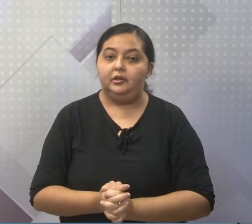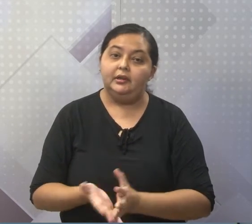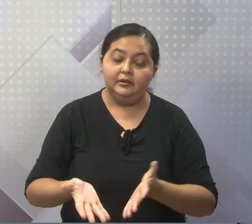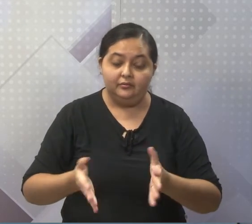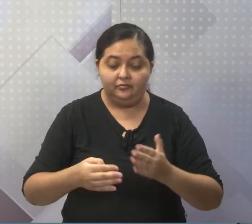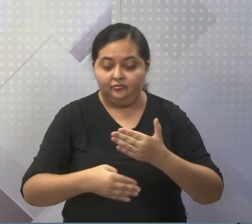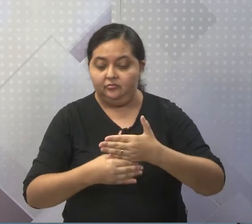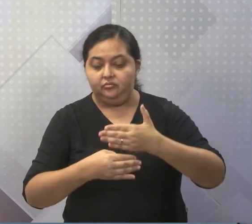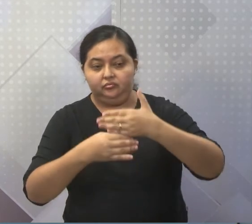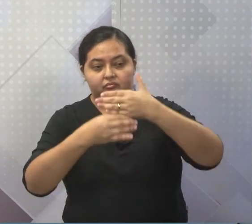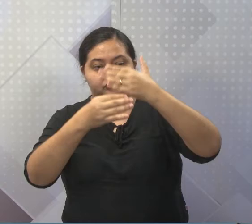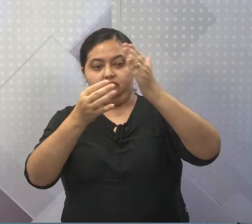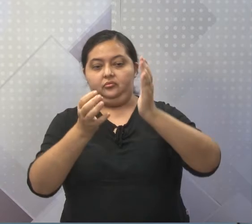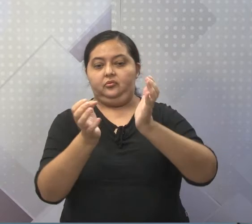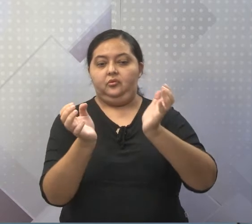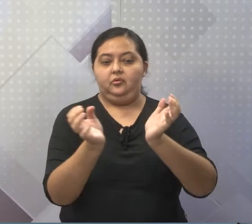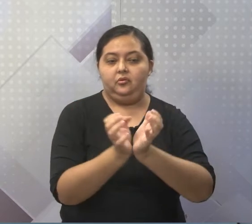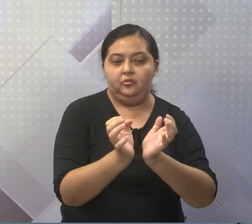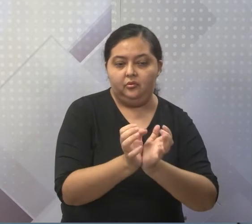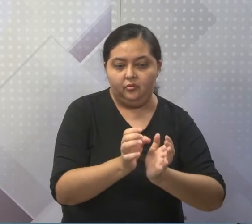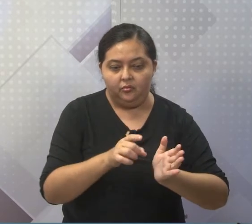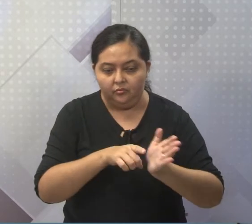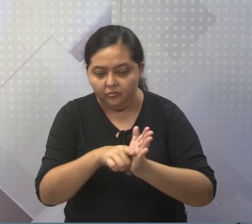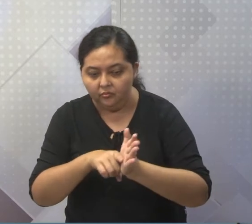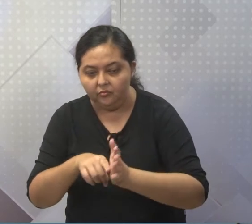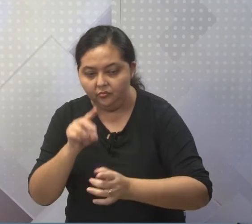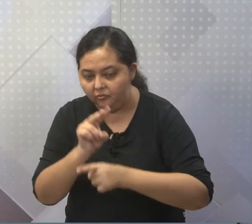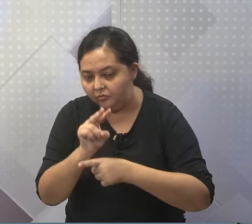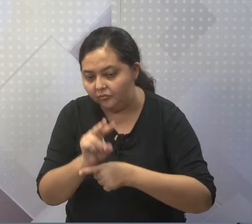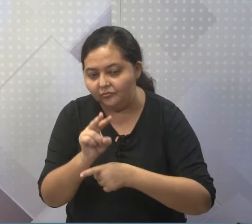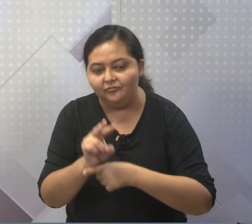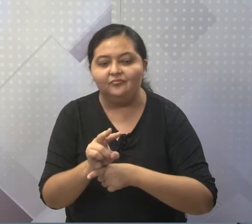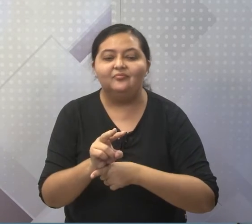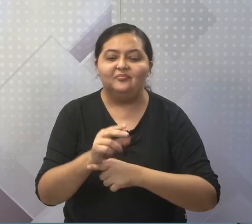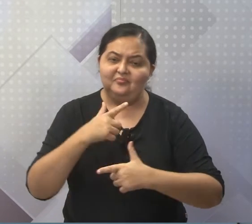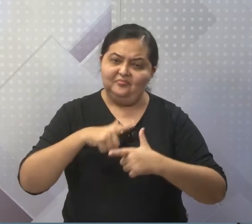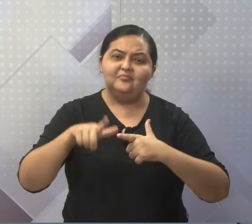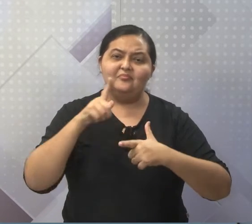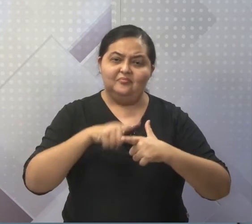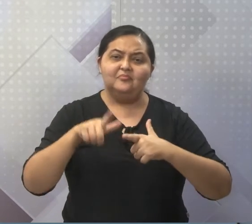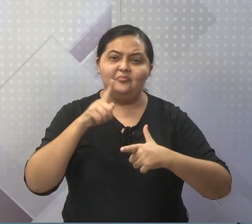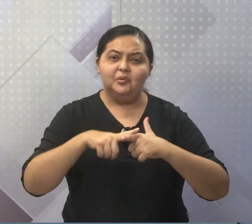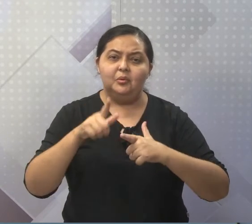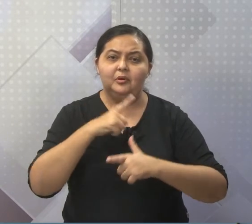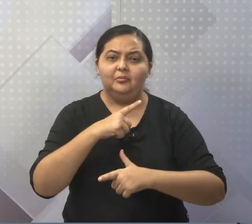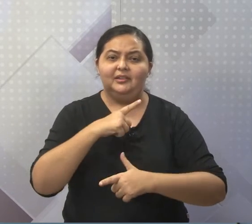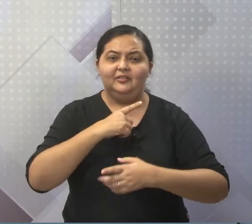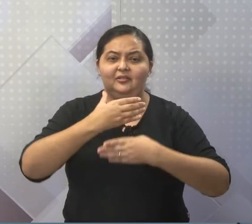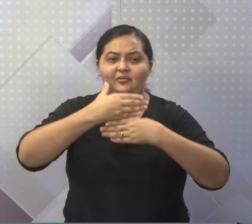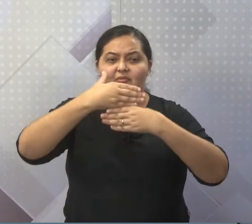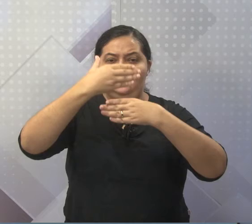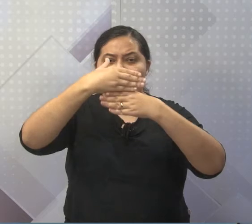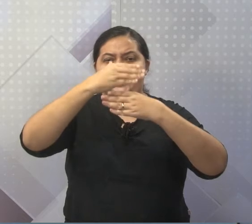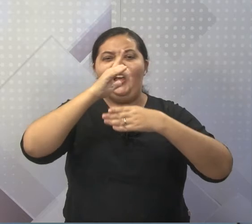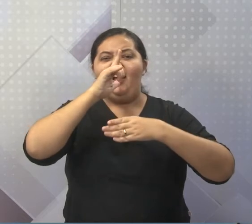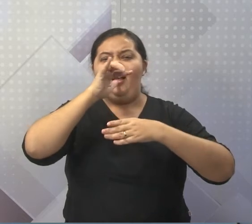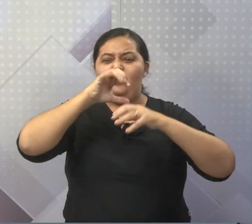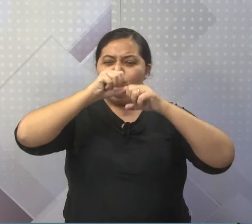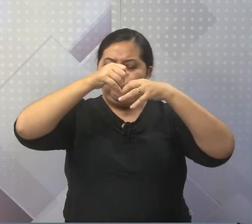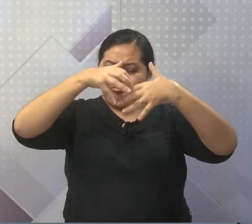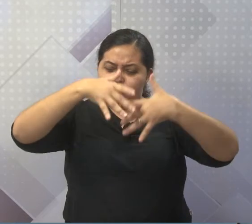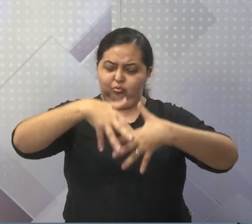ideal e também fiscalizado como era para ser pescado ela teve amizade né teve essa essa tragédia vamos dizer assim